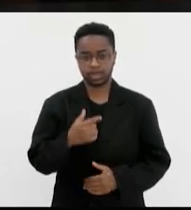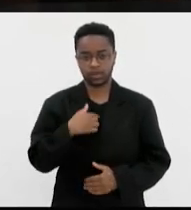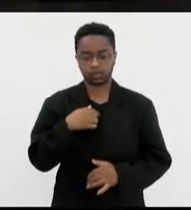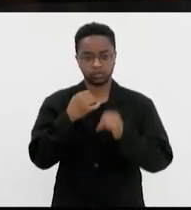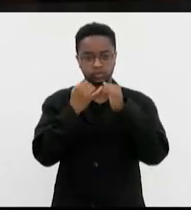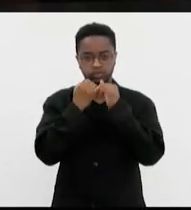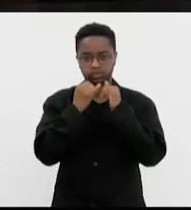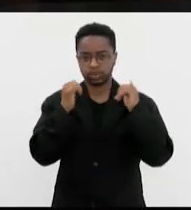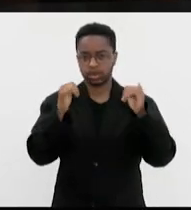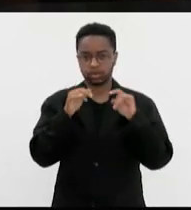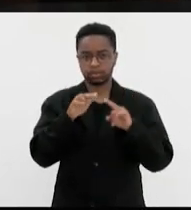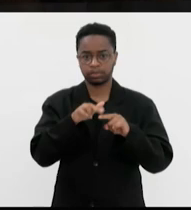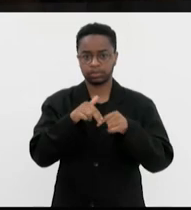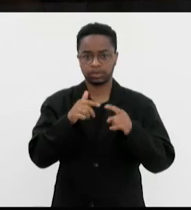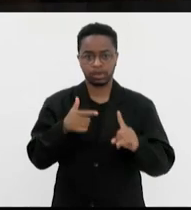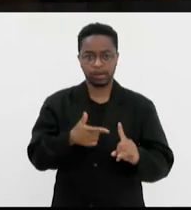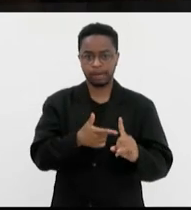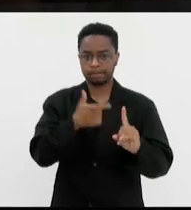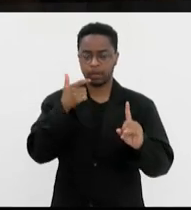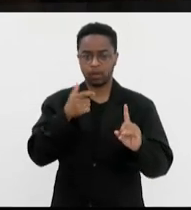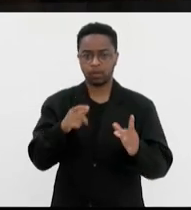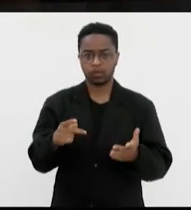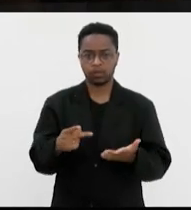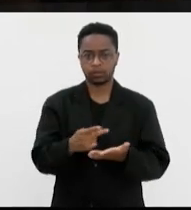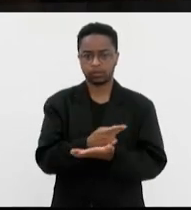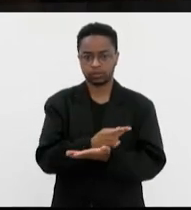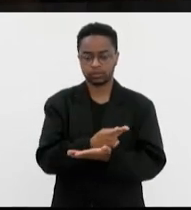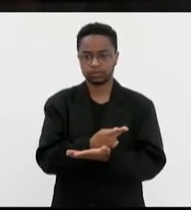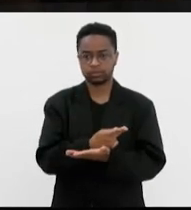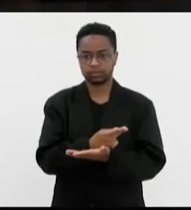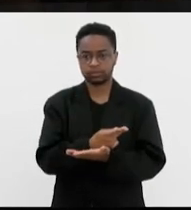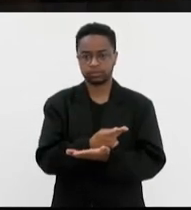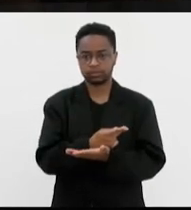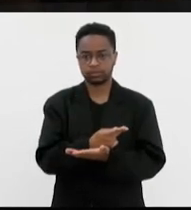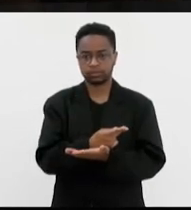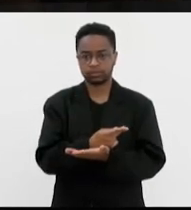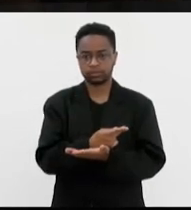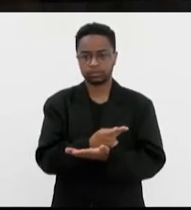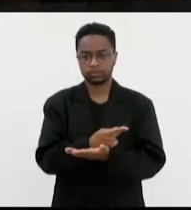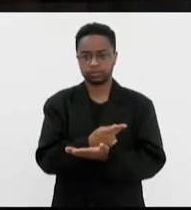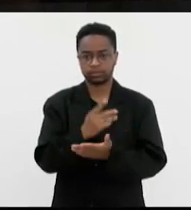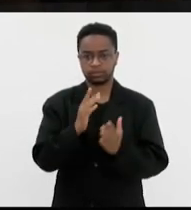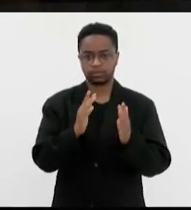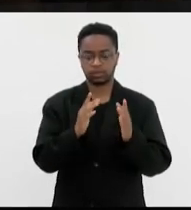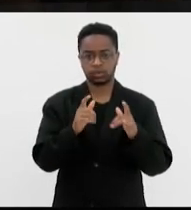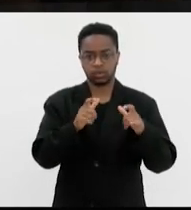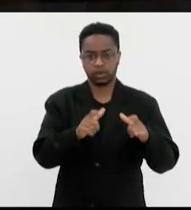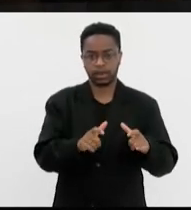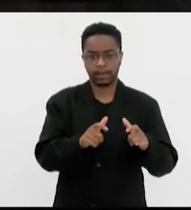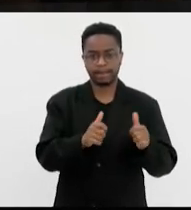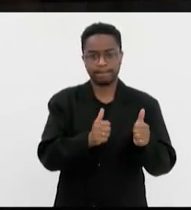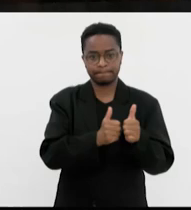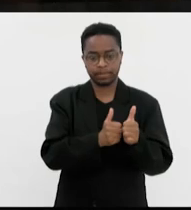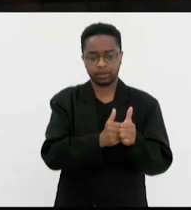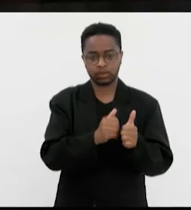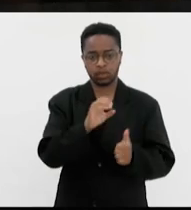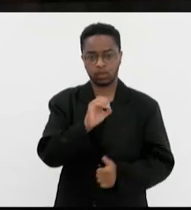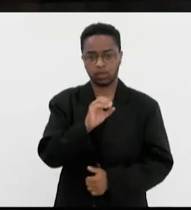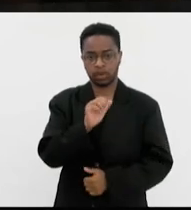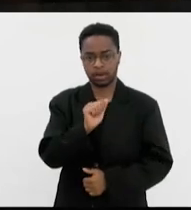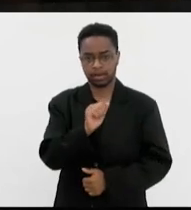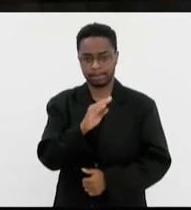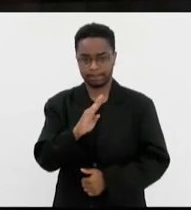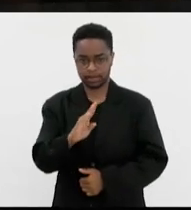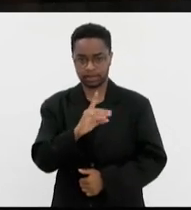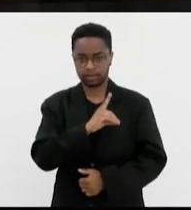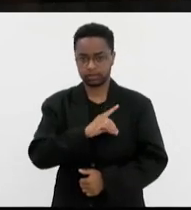houve na galeria entre a OAB, a Defensoria